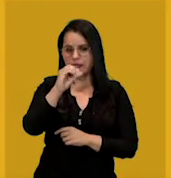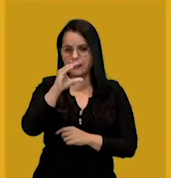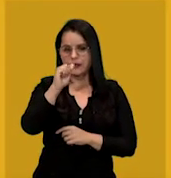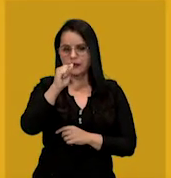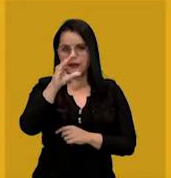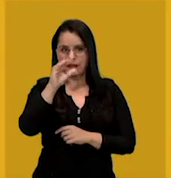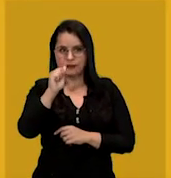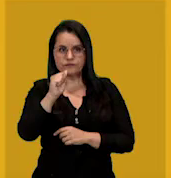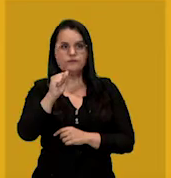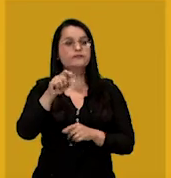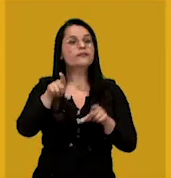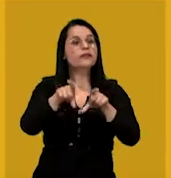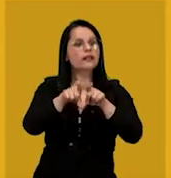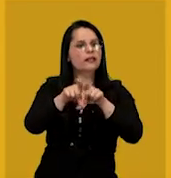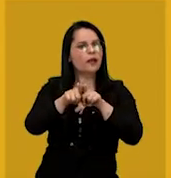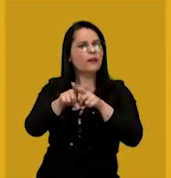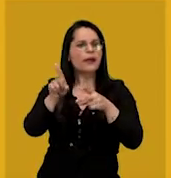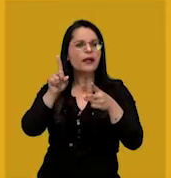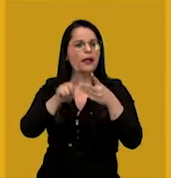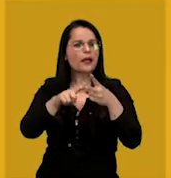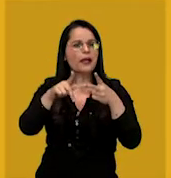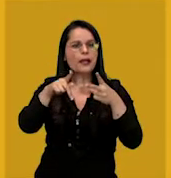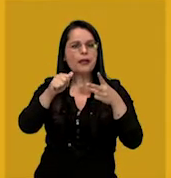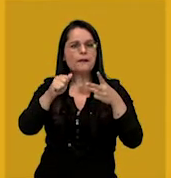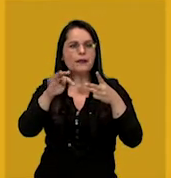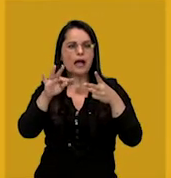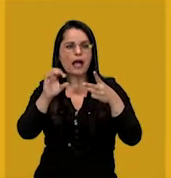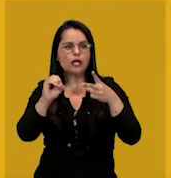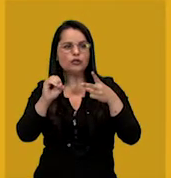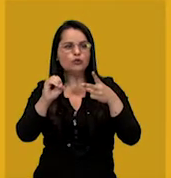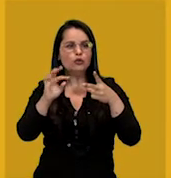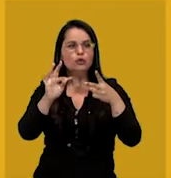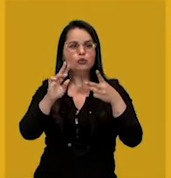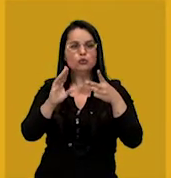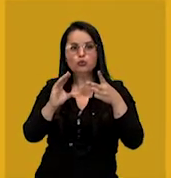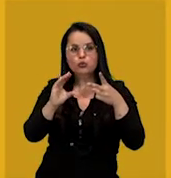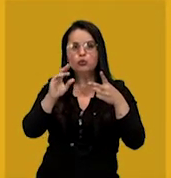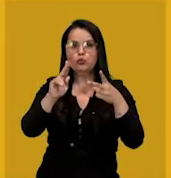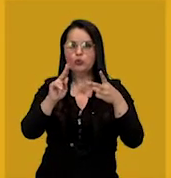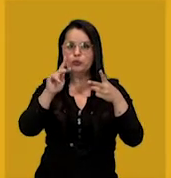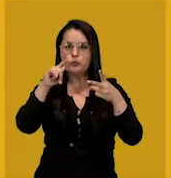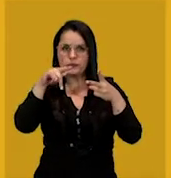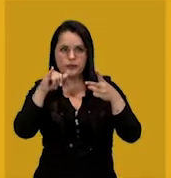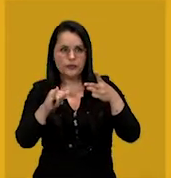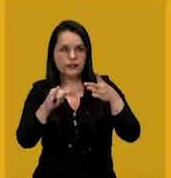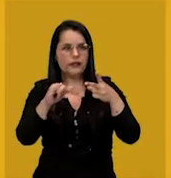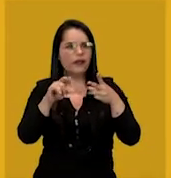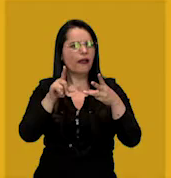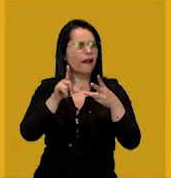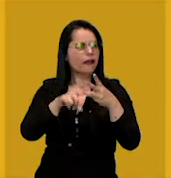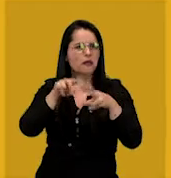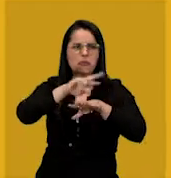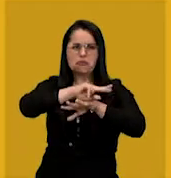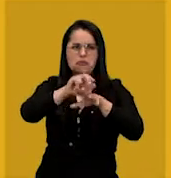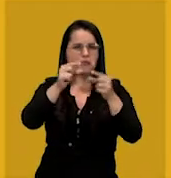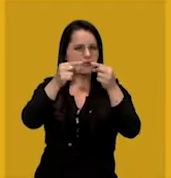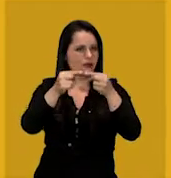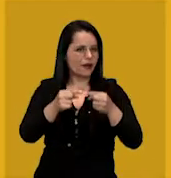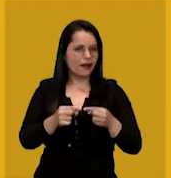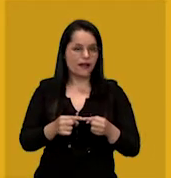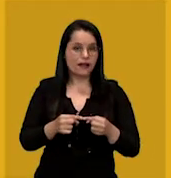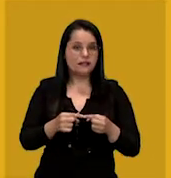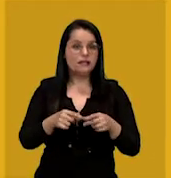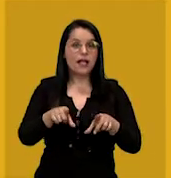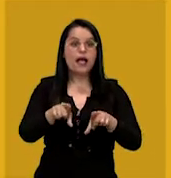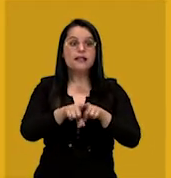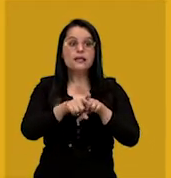de casaca, pato no tucupi, picadinho de jacaré e mussarela de búfala. As